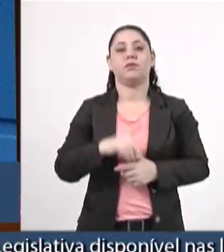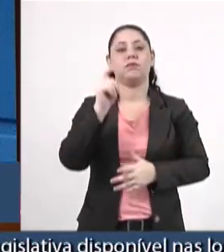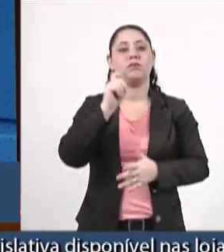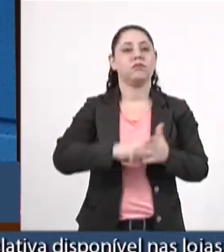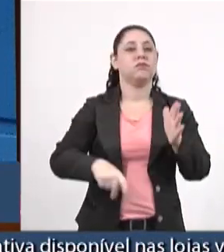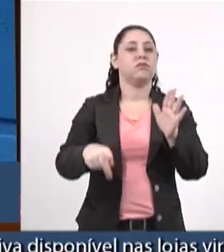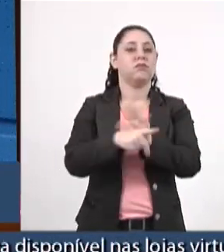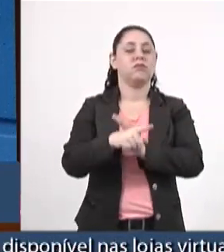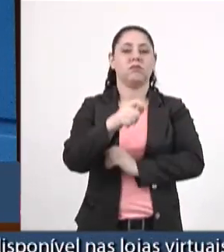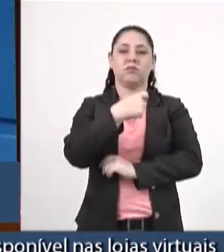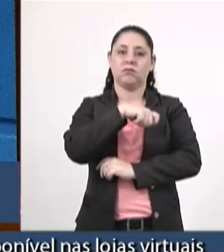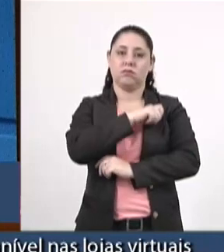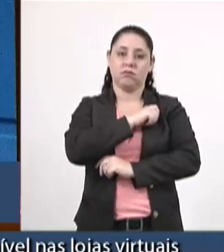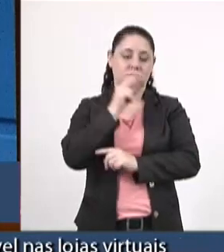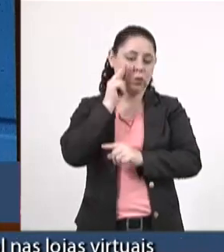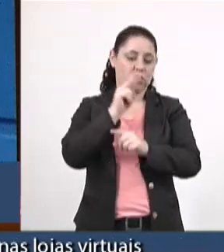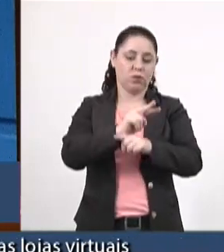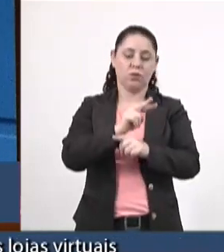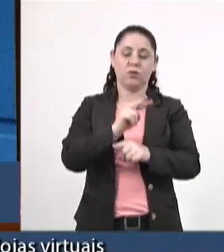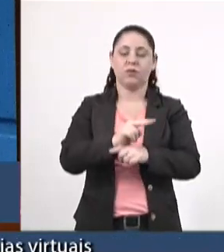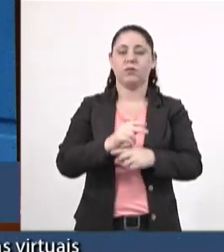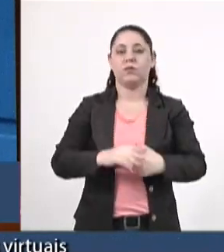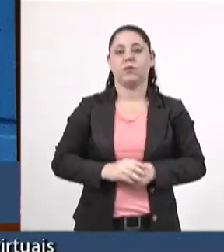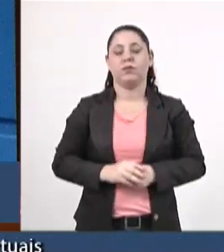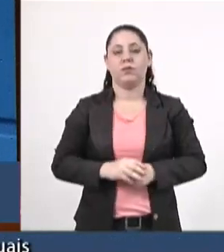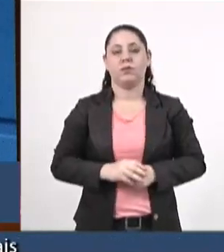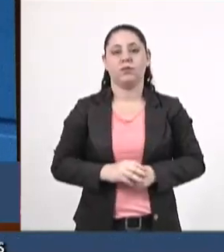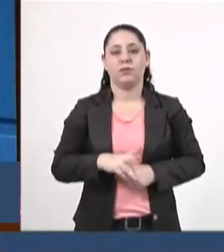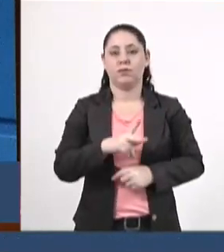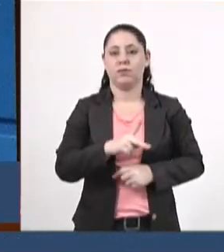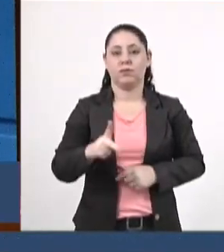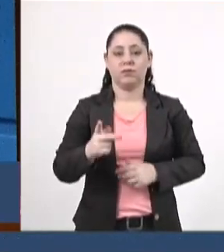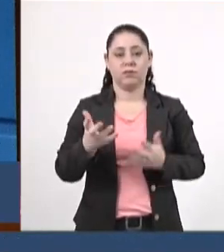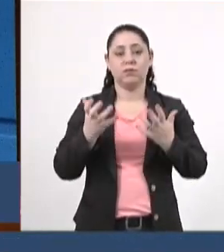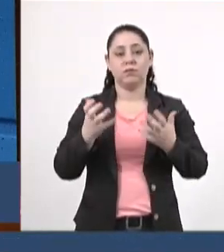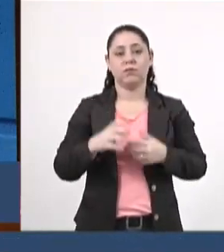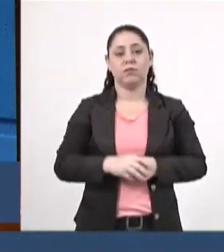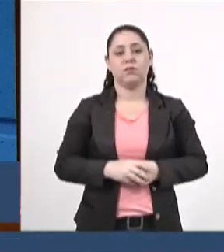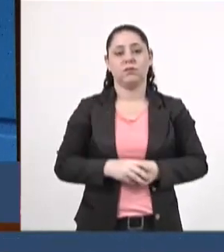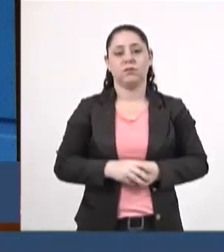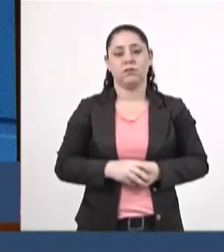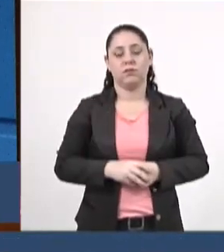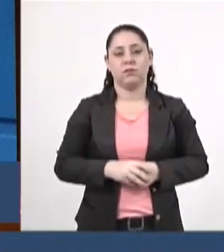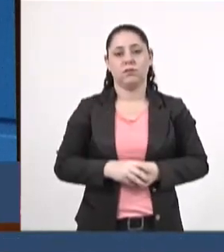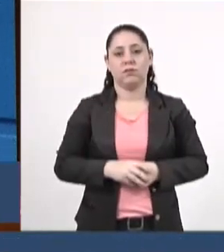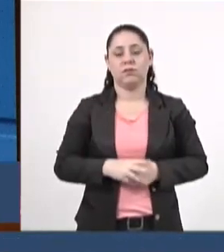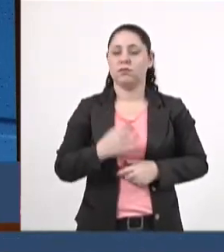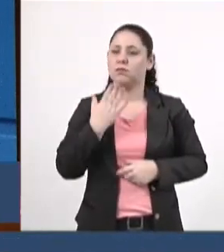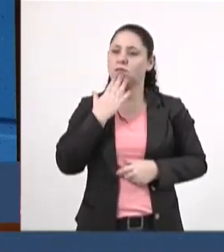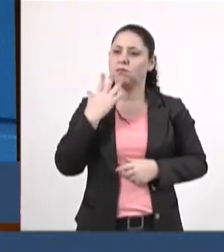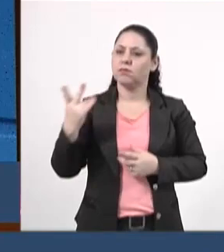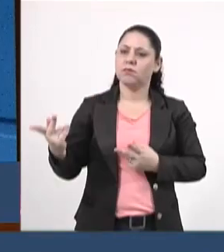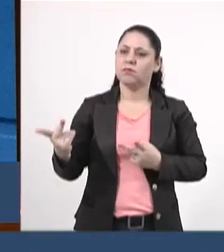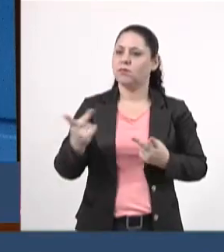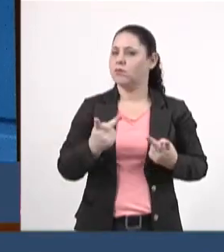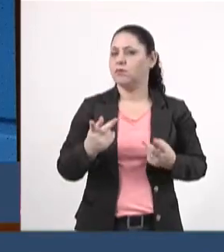regidos por agências reguladoras. Então, senhor presidente, eu gostaria de convidar